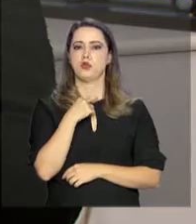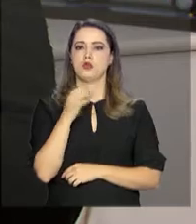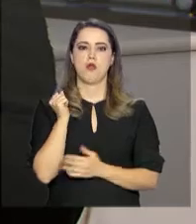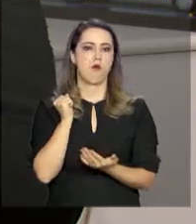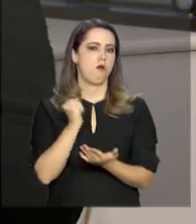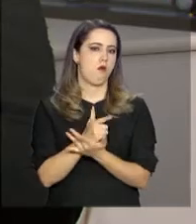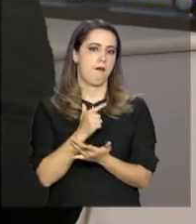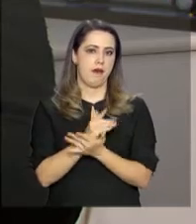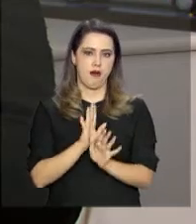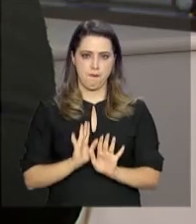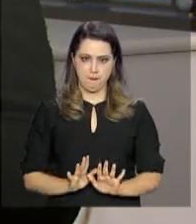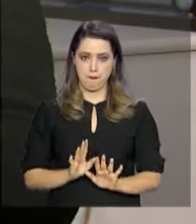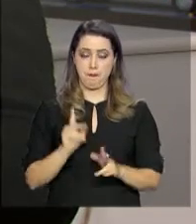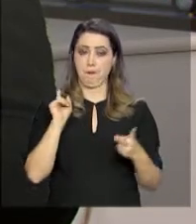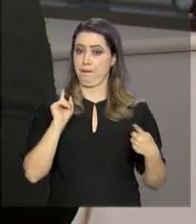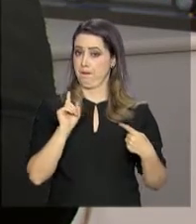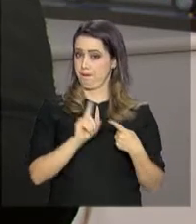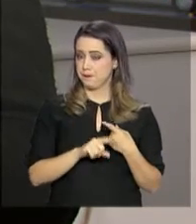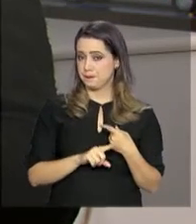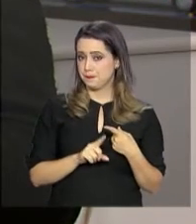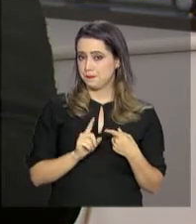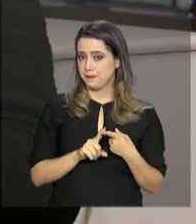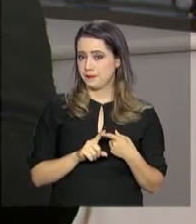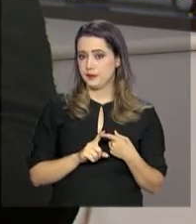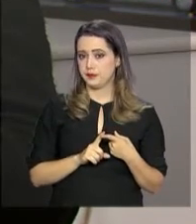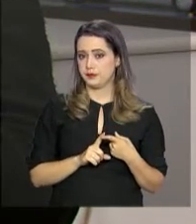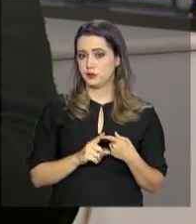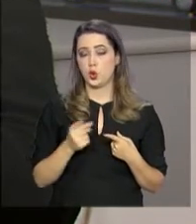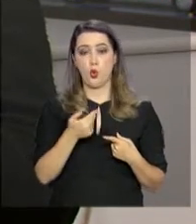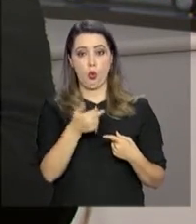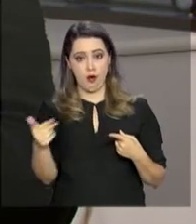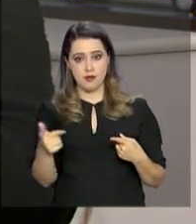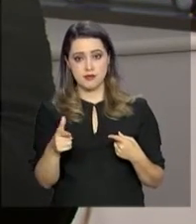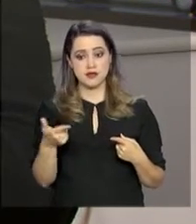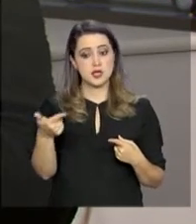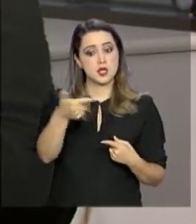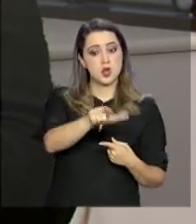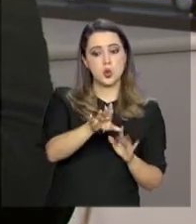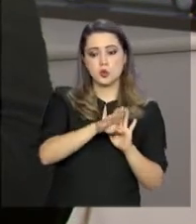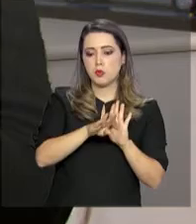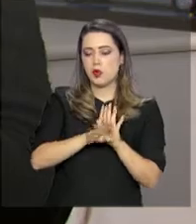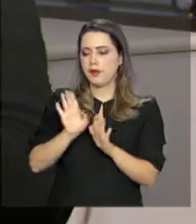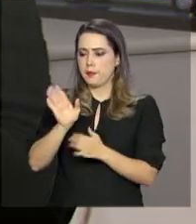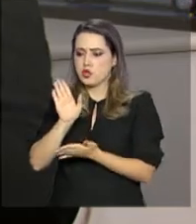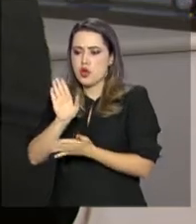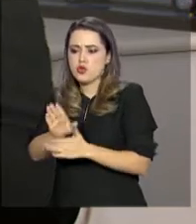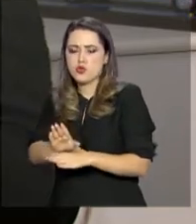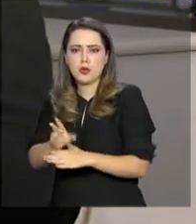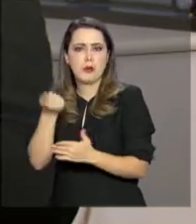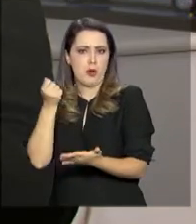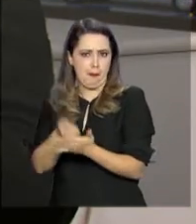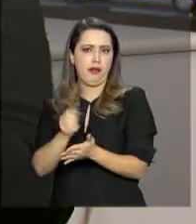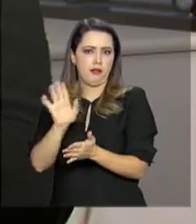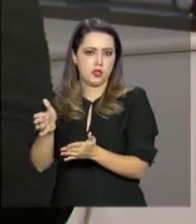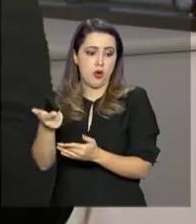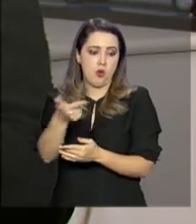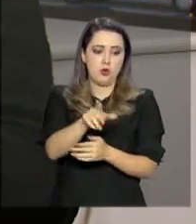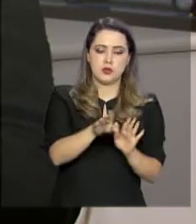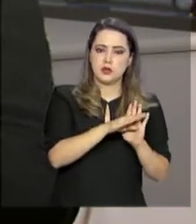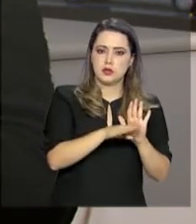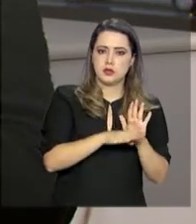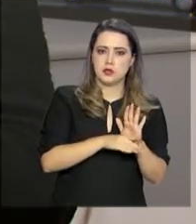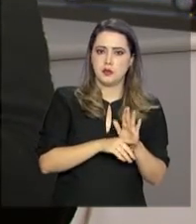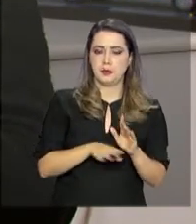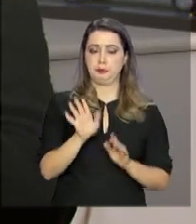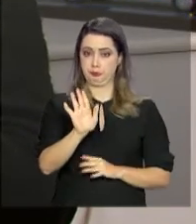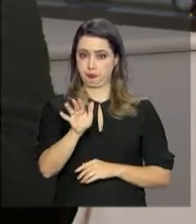não pode utilizar um recurso em itens que outros programas cobre por exemplo não pode comprar